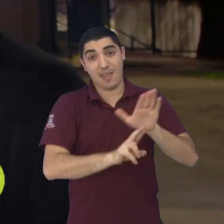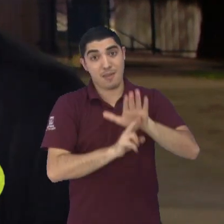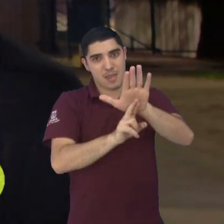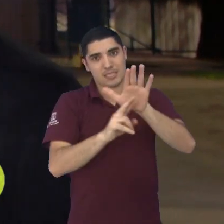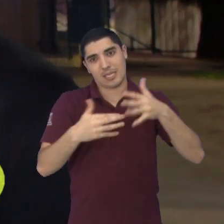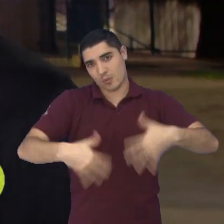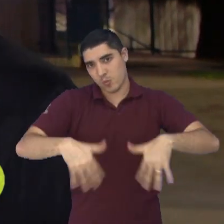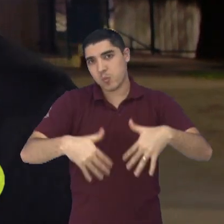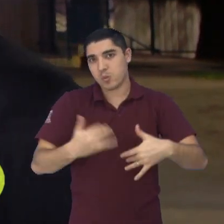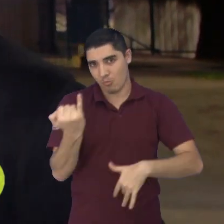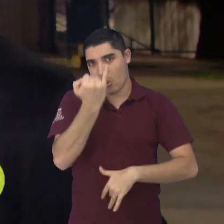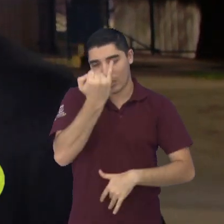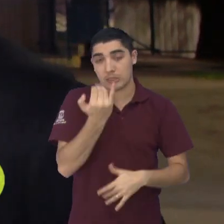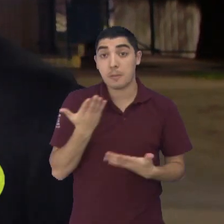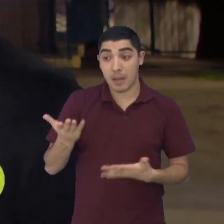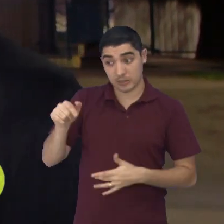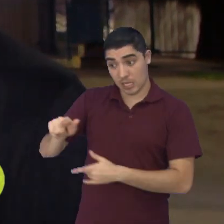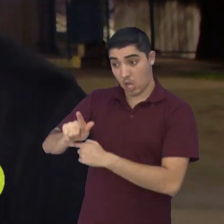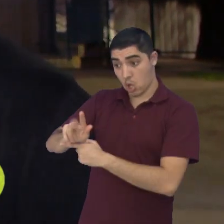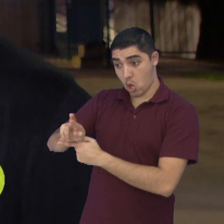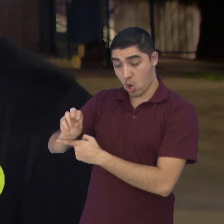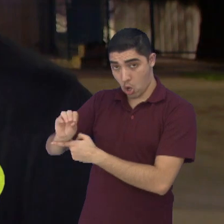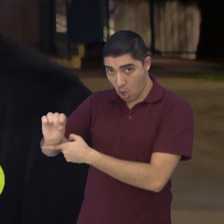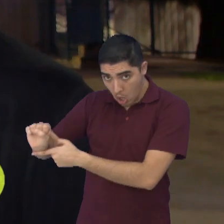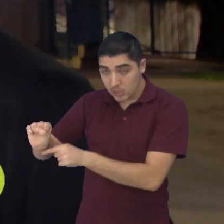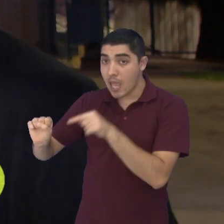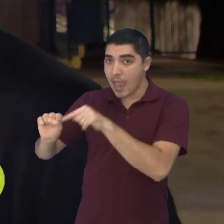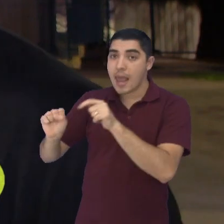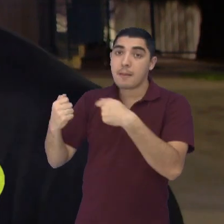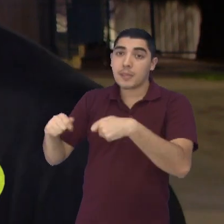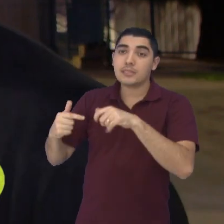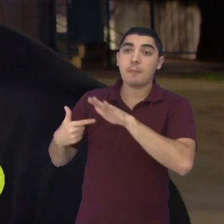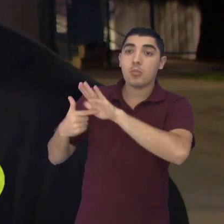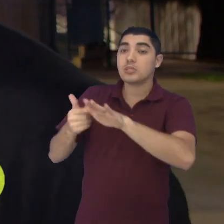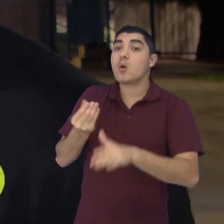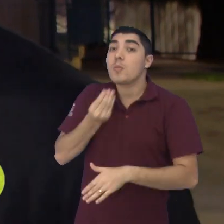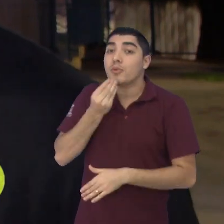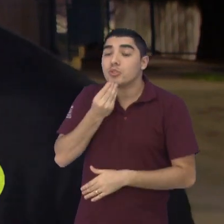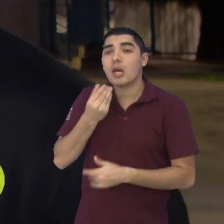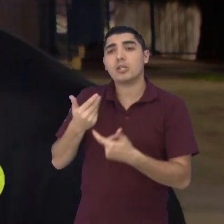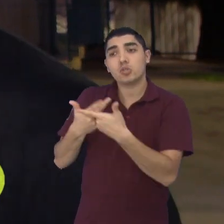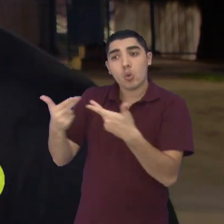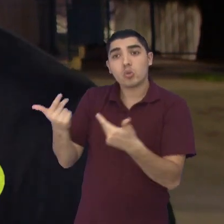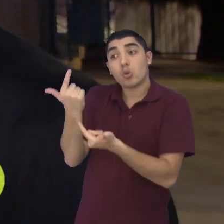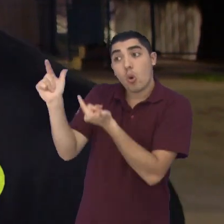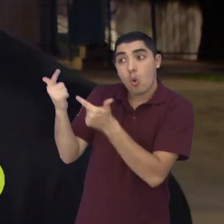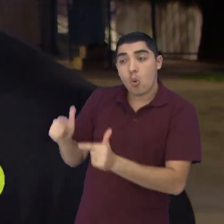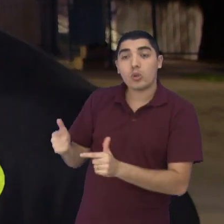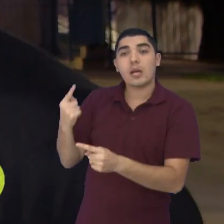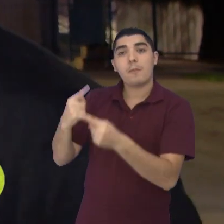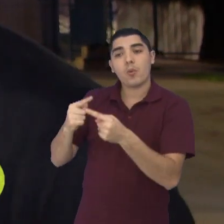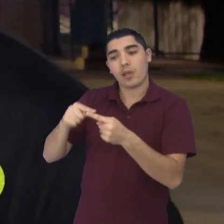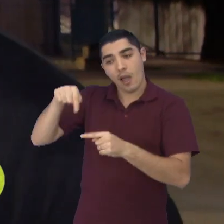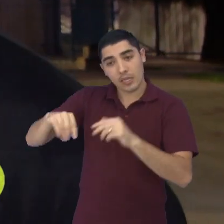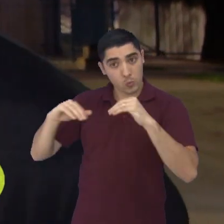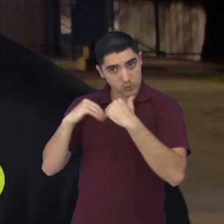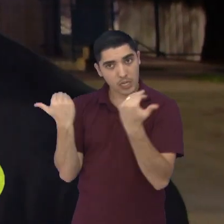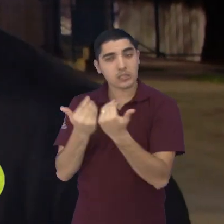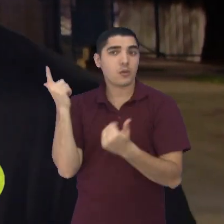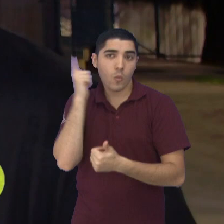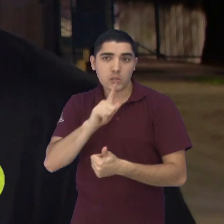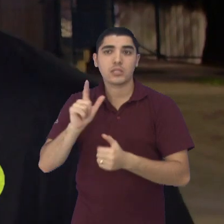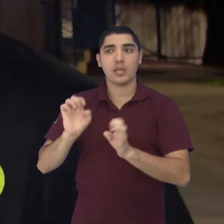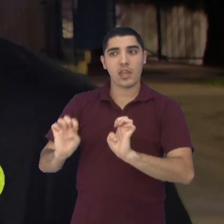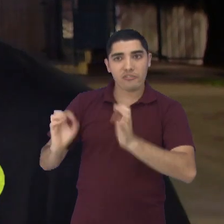é uma empresa que vai ter que criar oportunidades, né? Para que o Martins Pereira seja um local de eventos, que tenha jogos, que tenha shows,